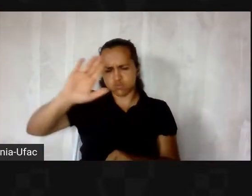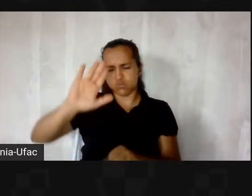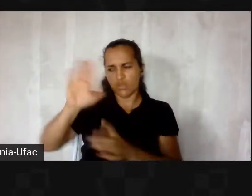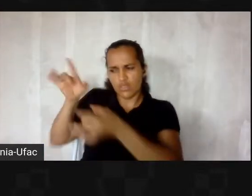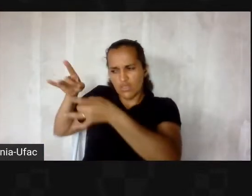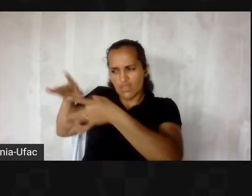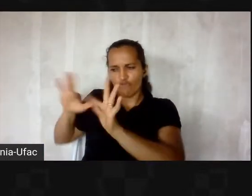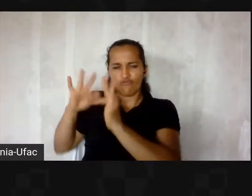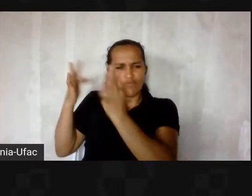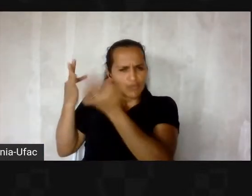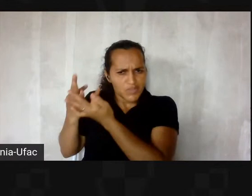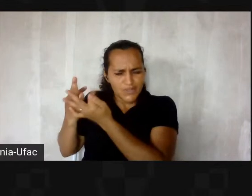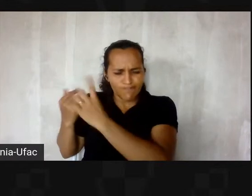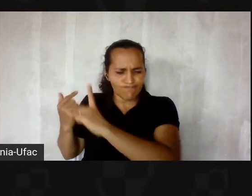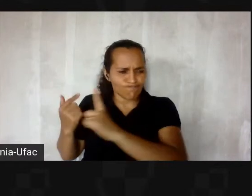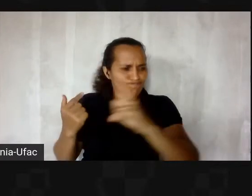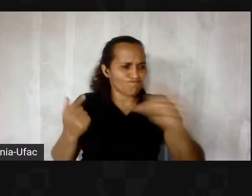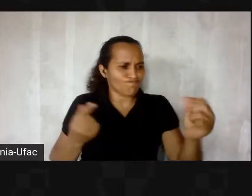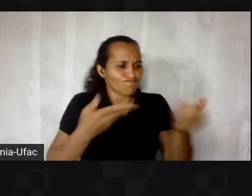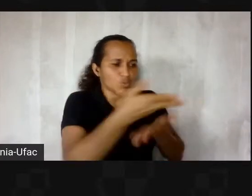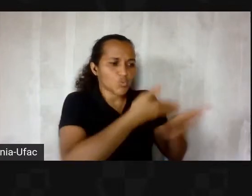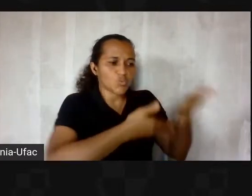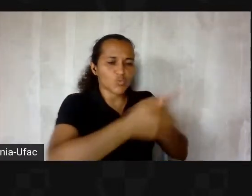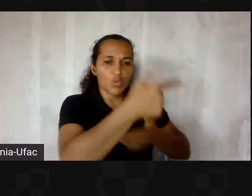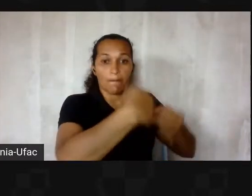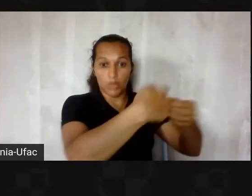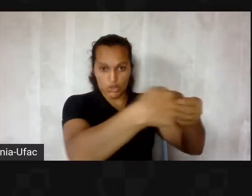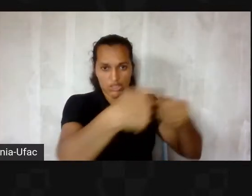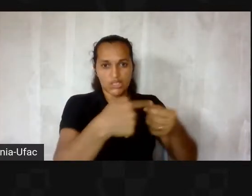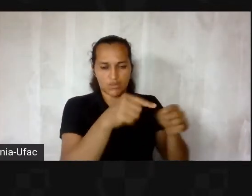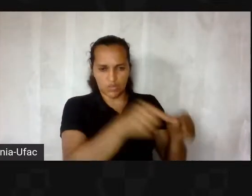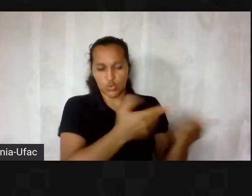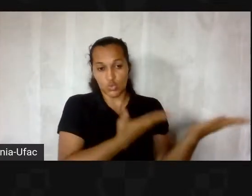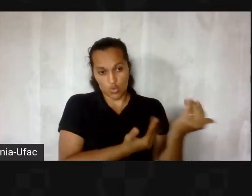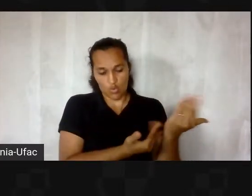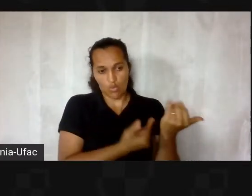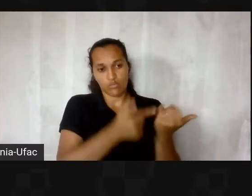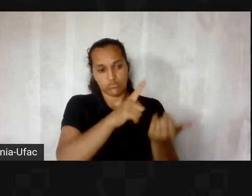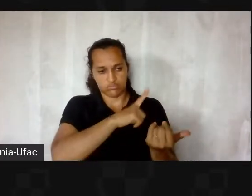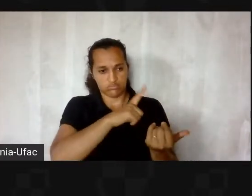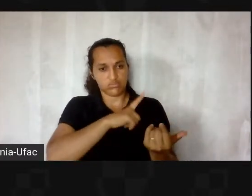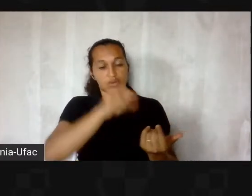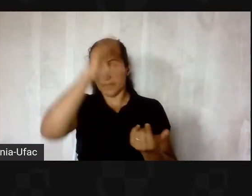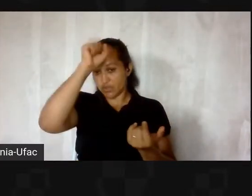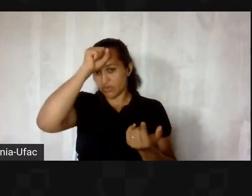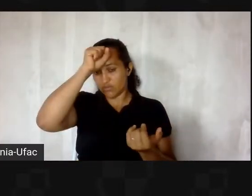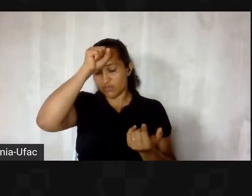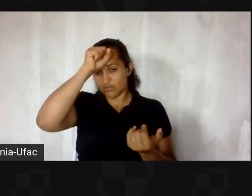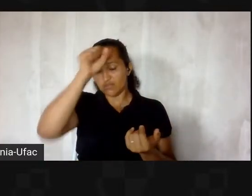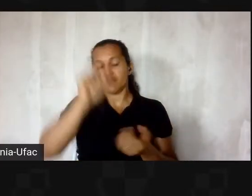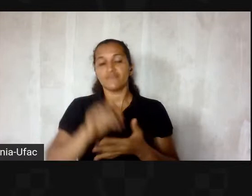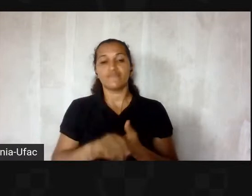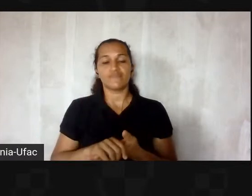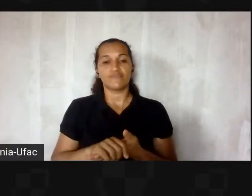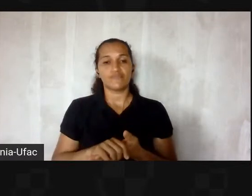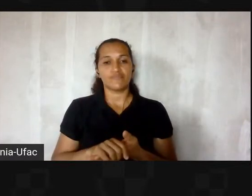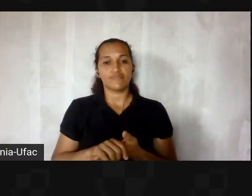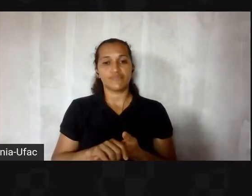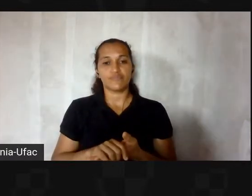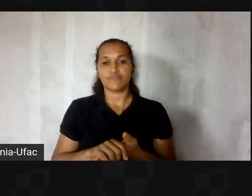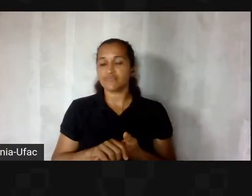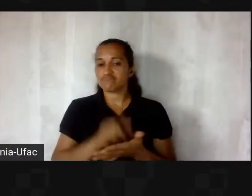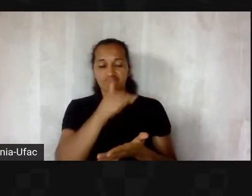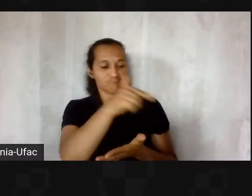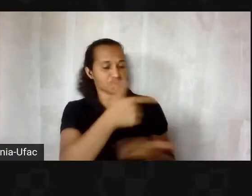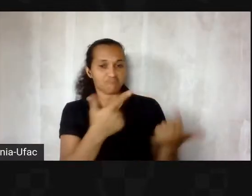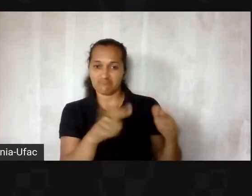compartilhar com aquele jovem dos municípios que tinham aprendido e que, muitas vezes, não